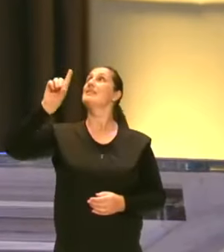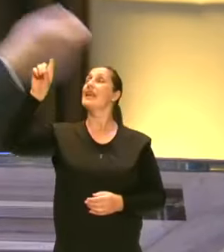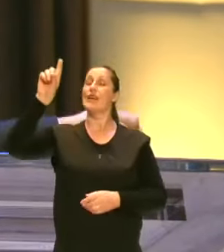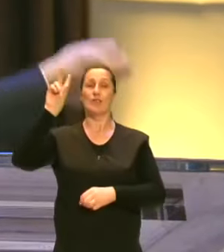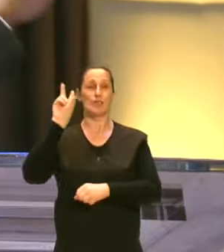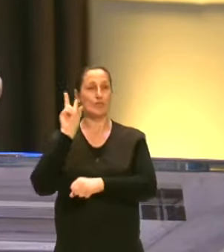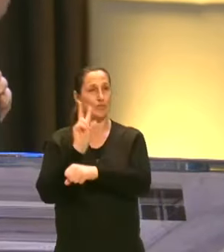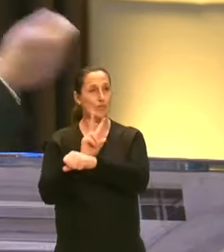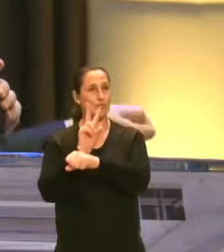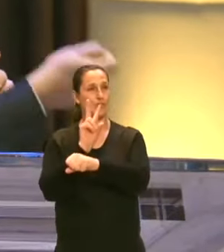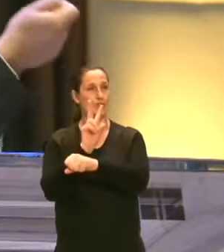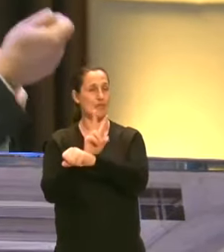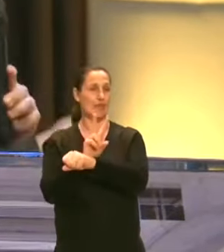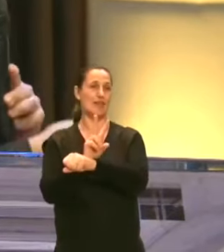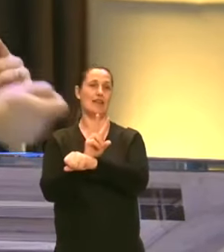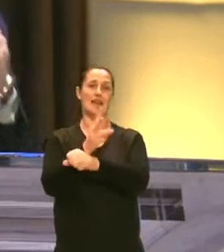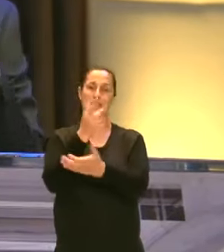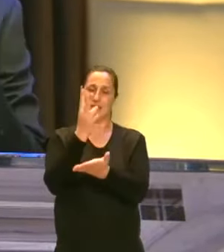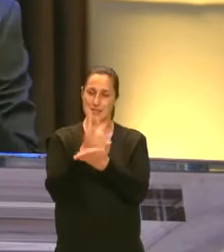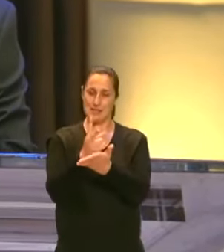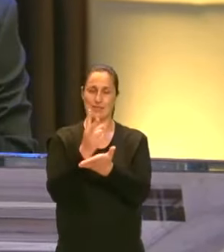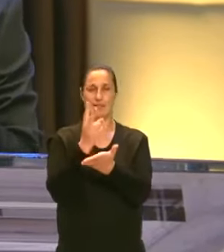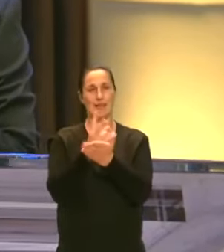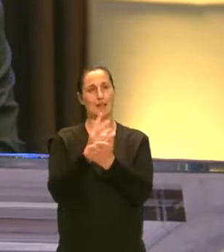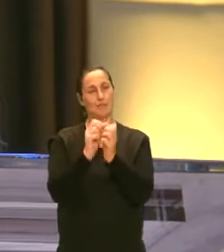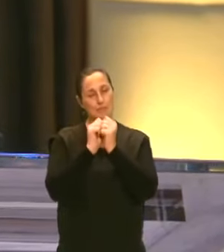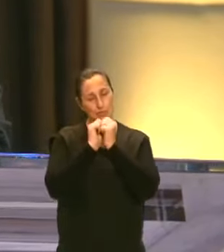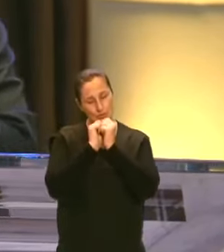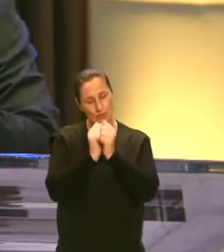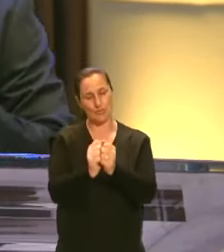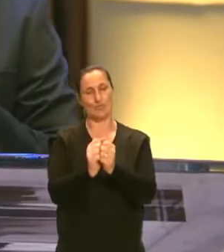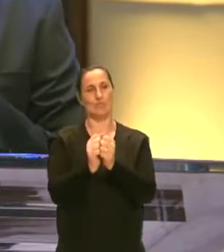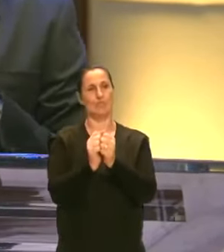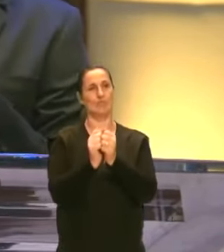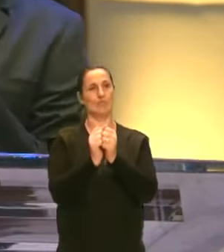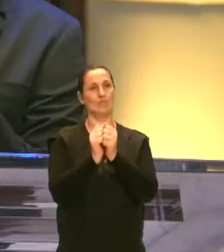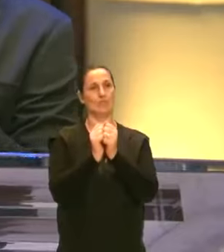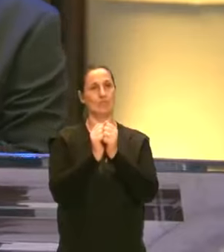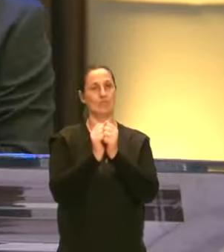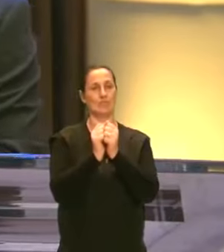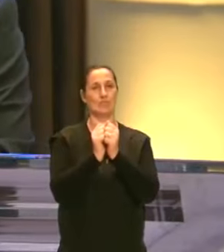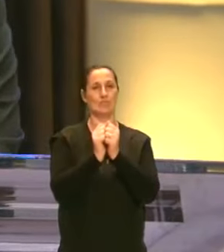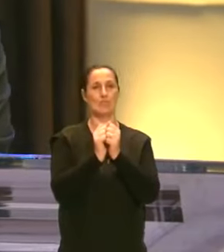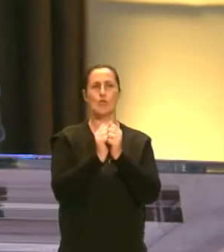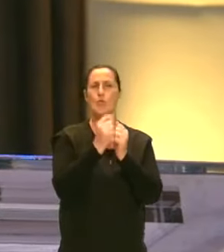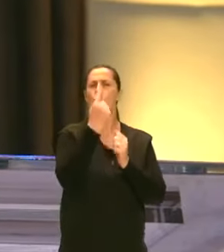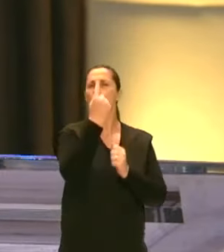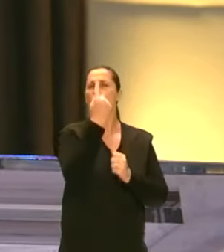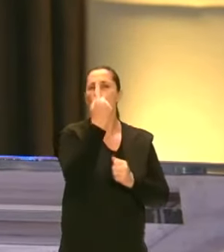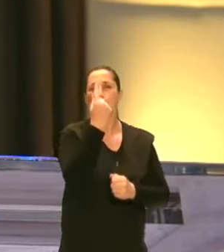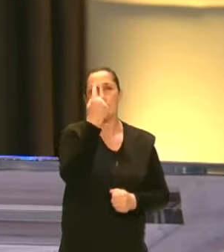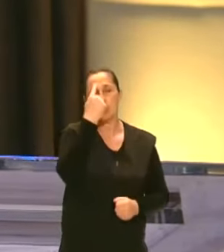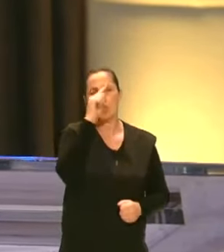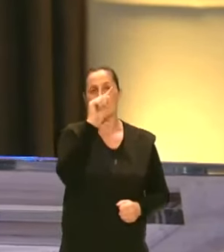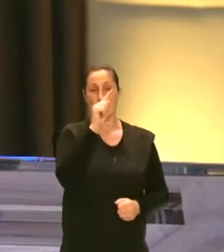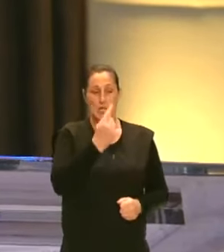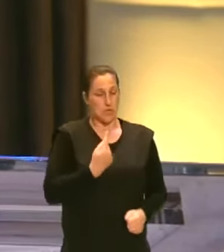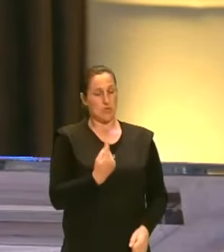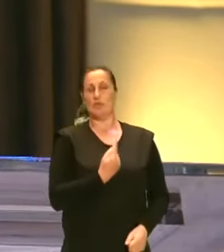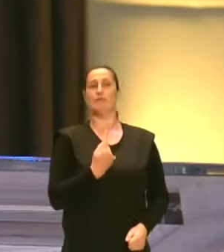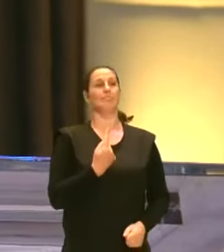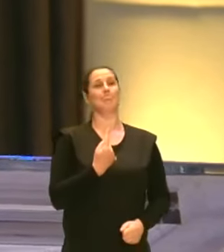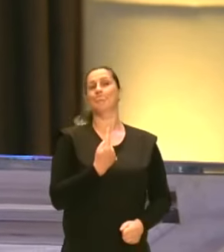Senhor sempre estará conosco todos os dias. Não há um dia sequer de solidão